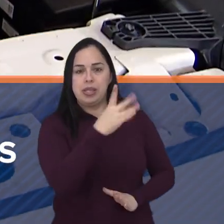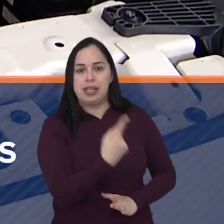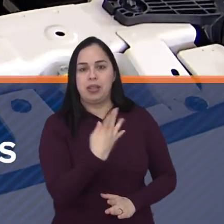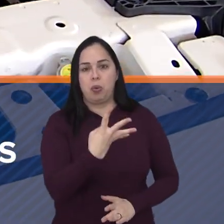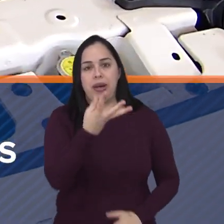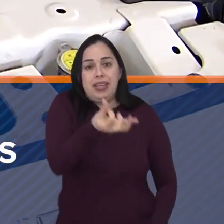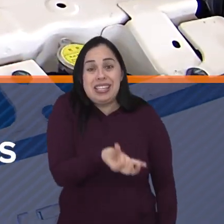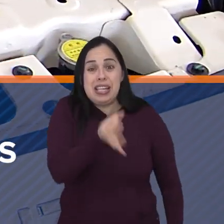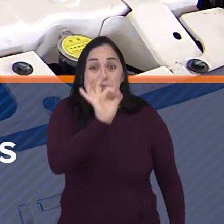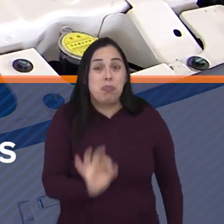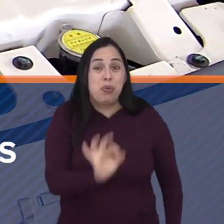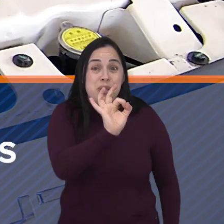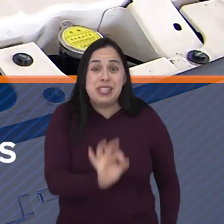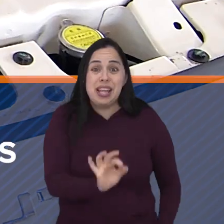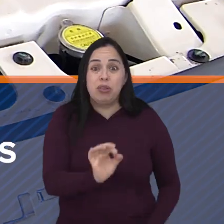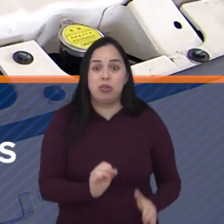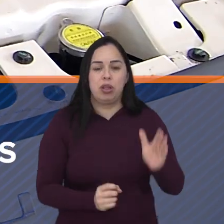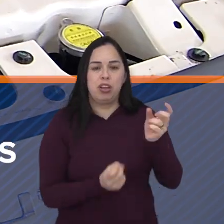aumento foi de